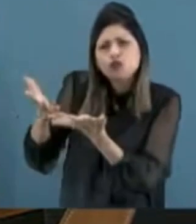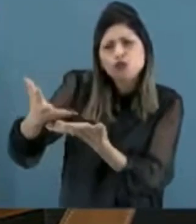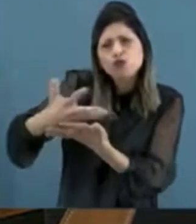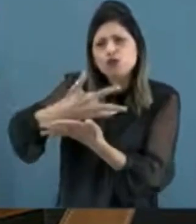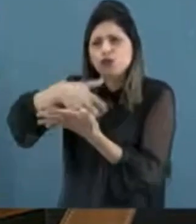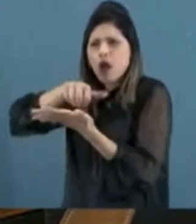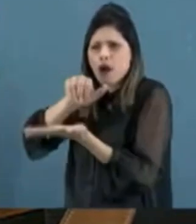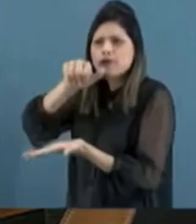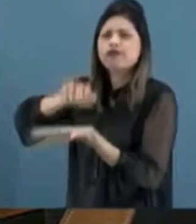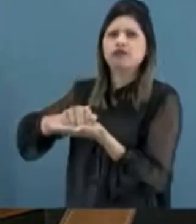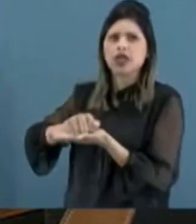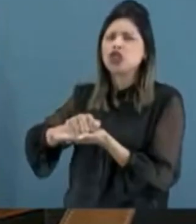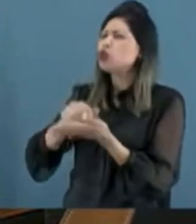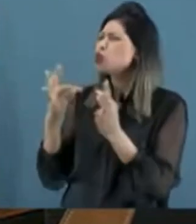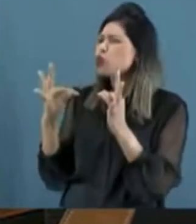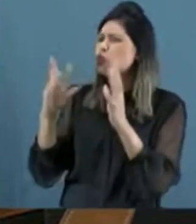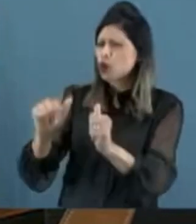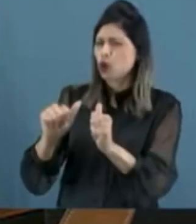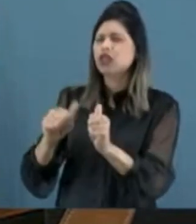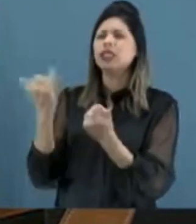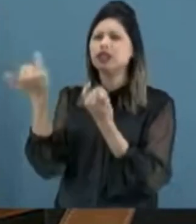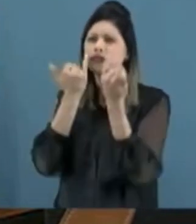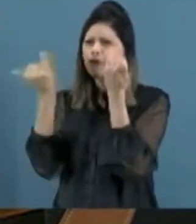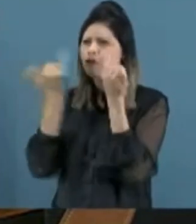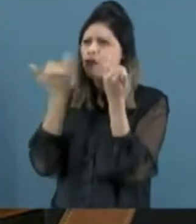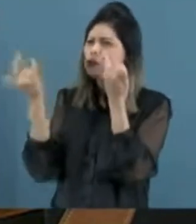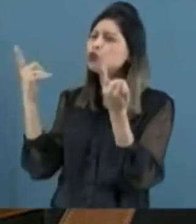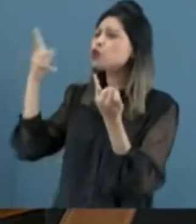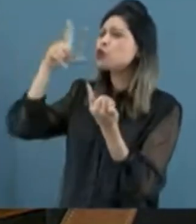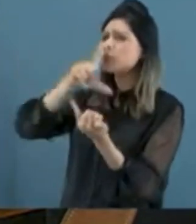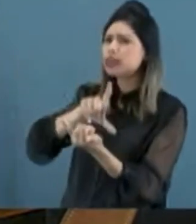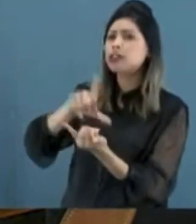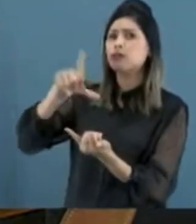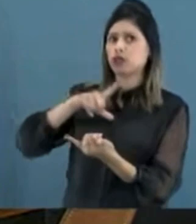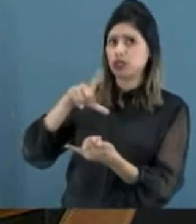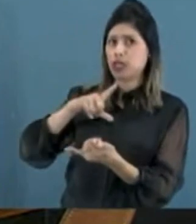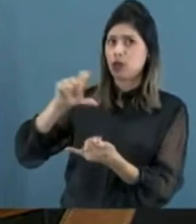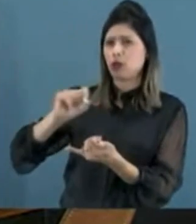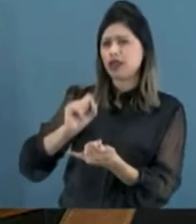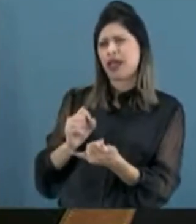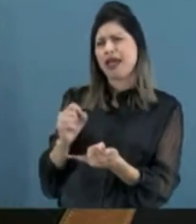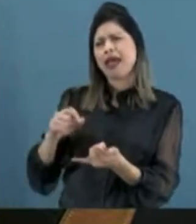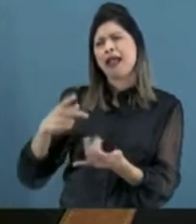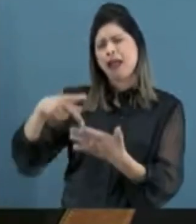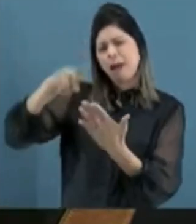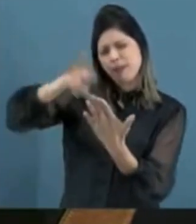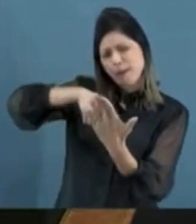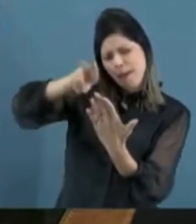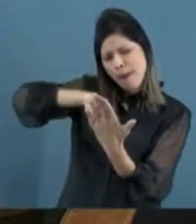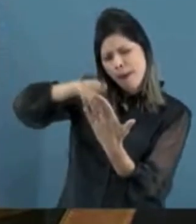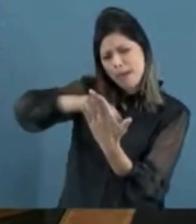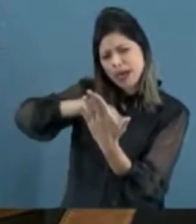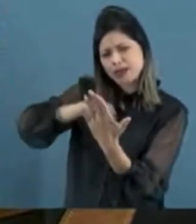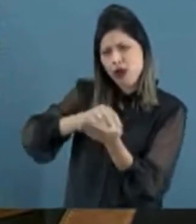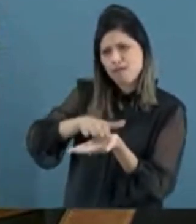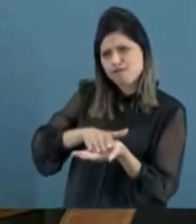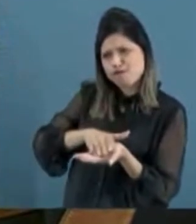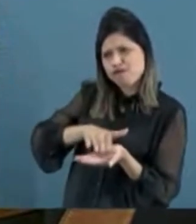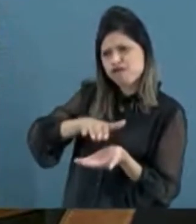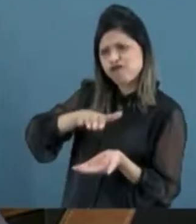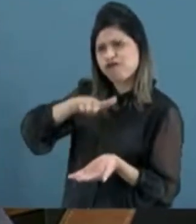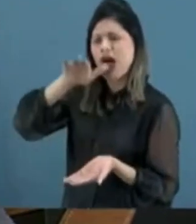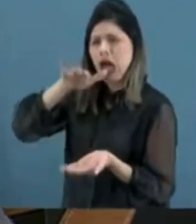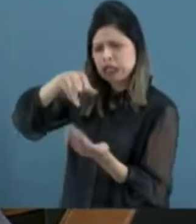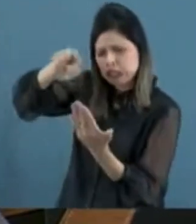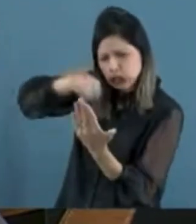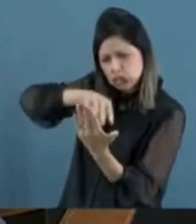sigilo, de dados que nós conseguimos obter em leituras de milhares de páginas, com uma assessoria qualificada de